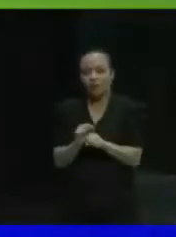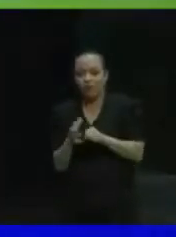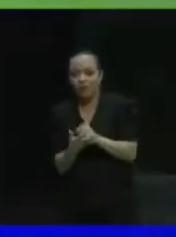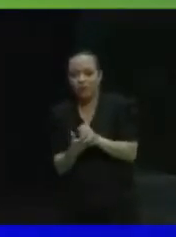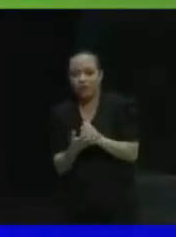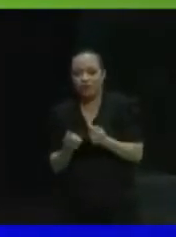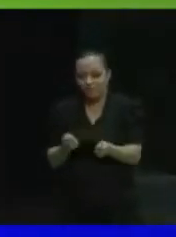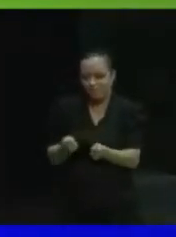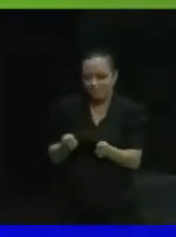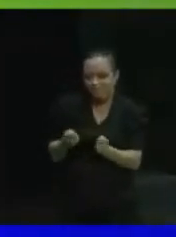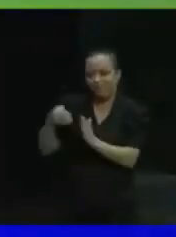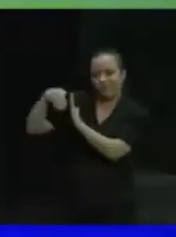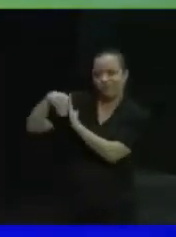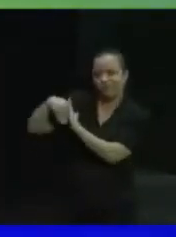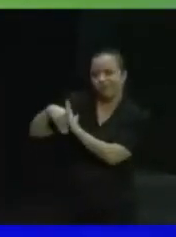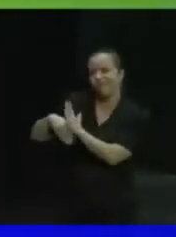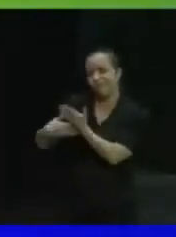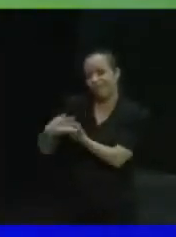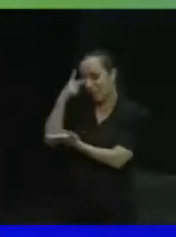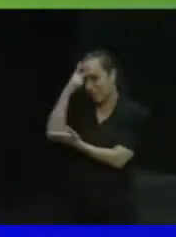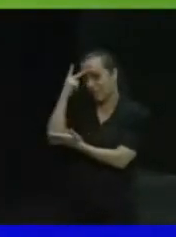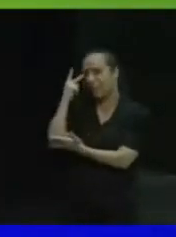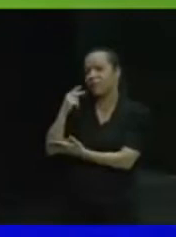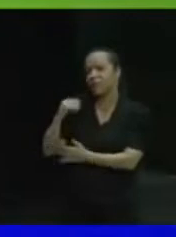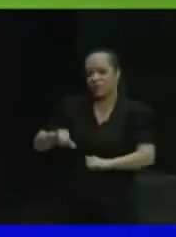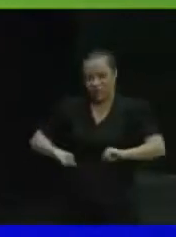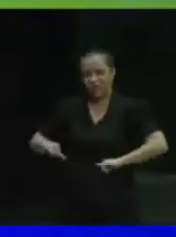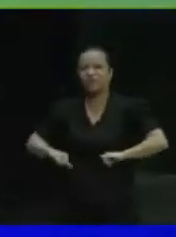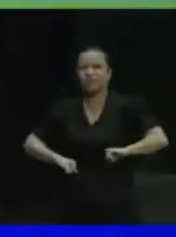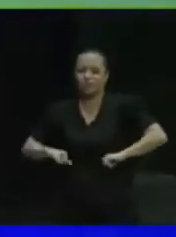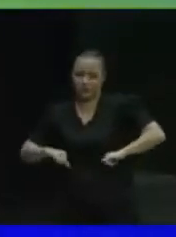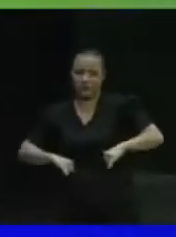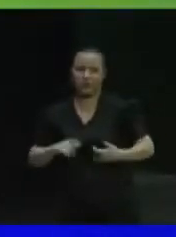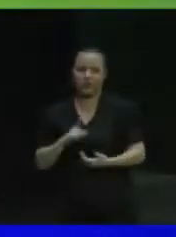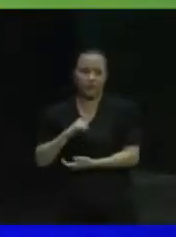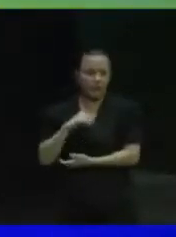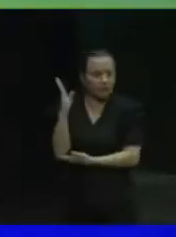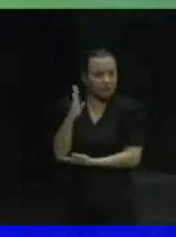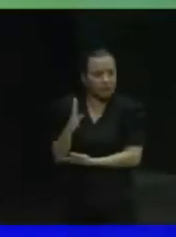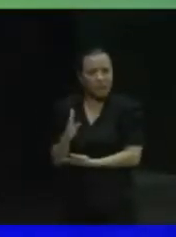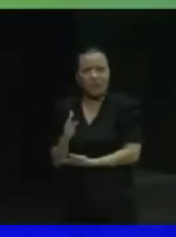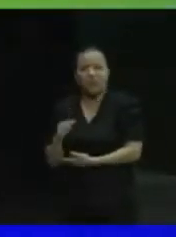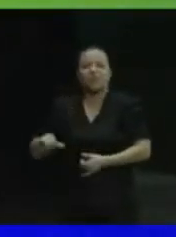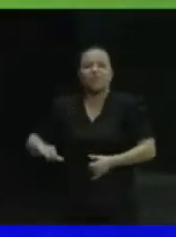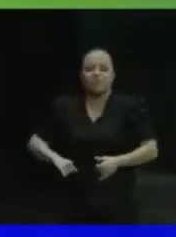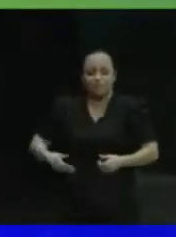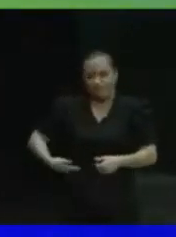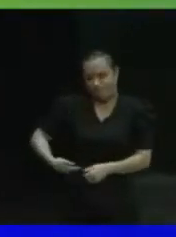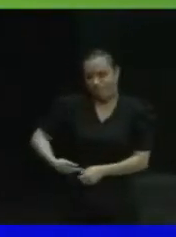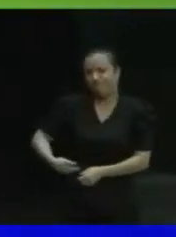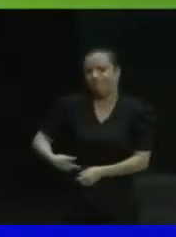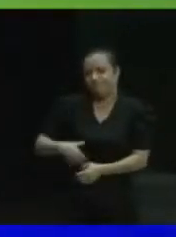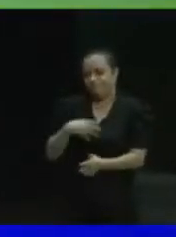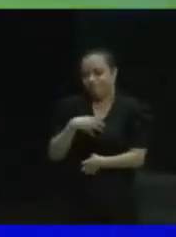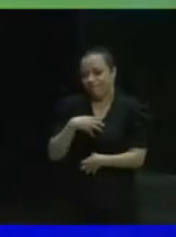bem. As pessoas ainda estão sofrendo. Há brasileiros passando fome. E